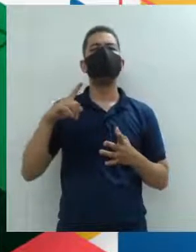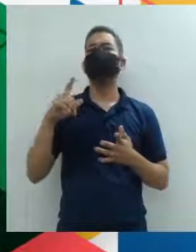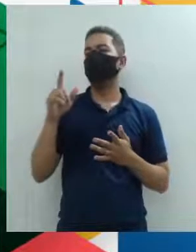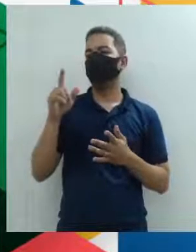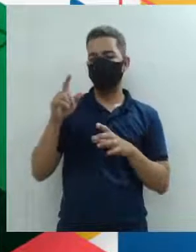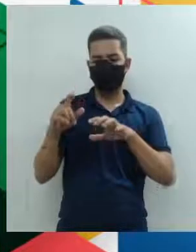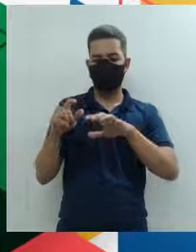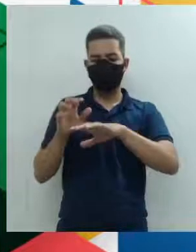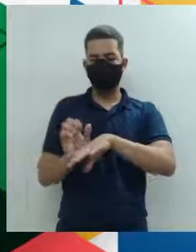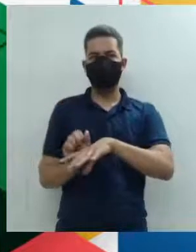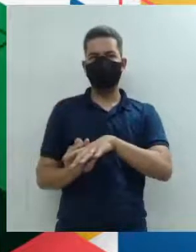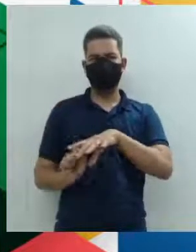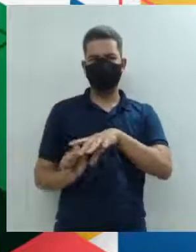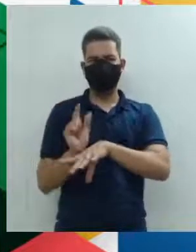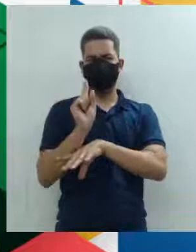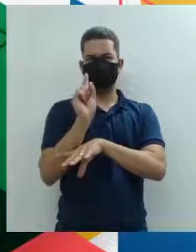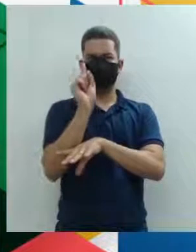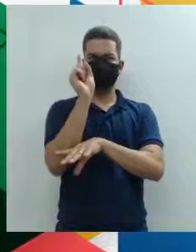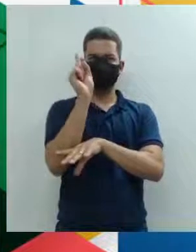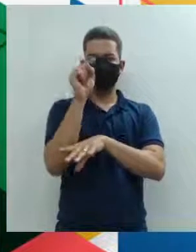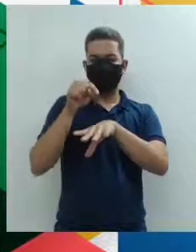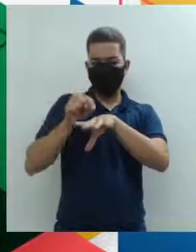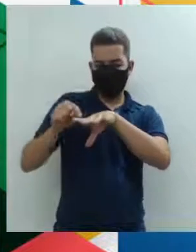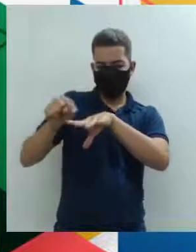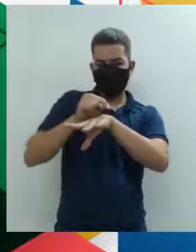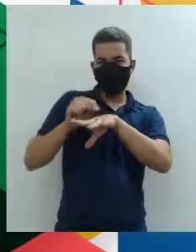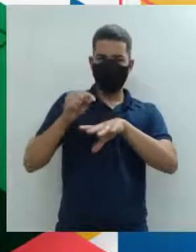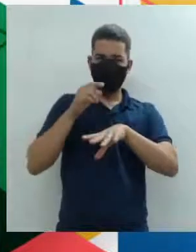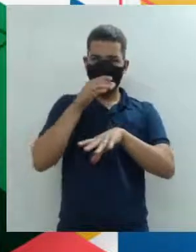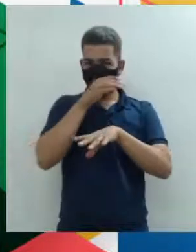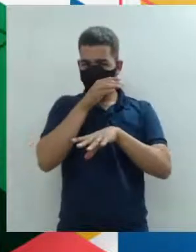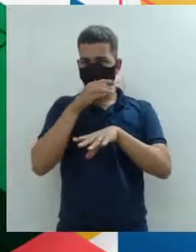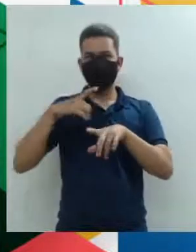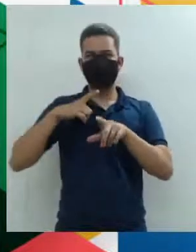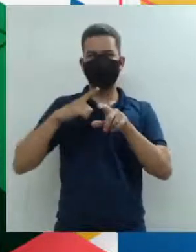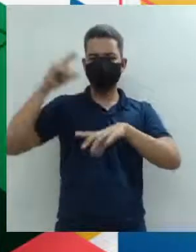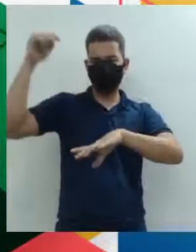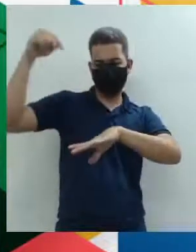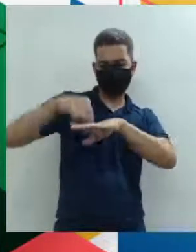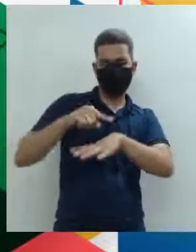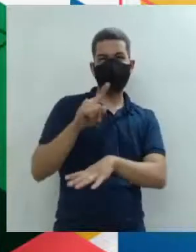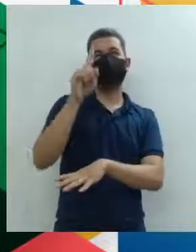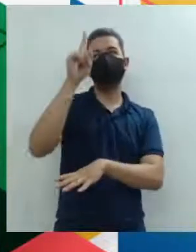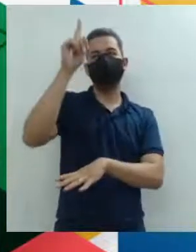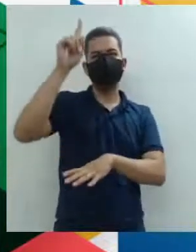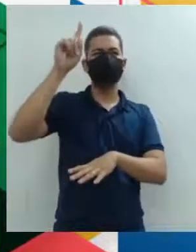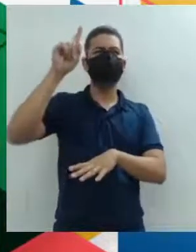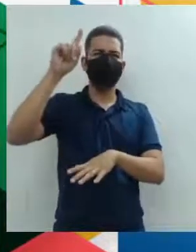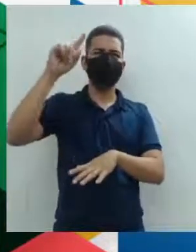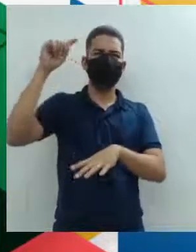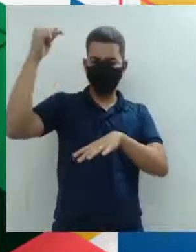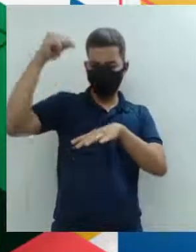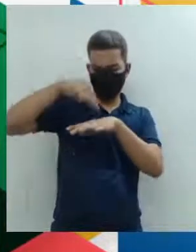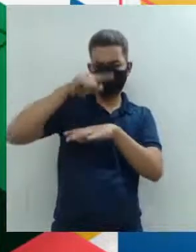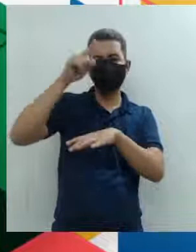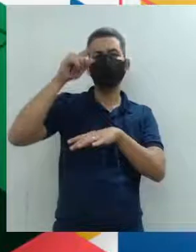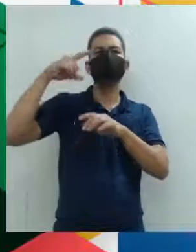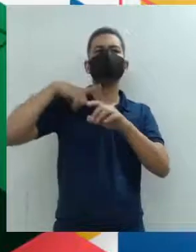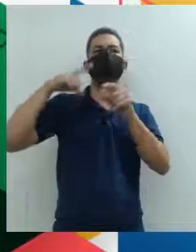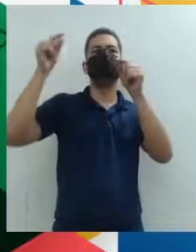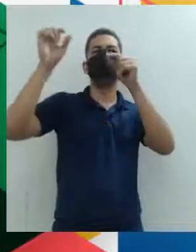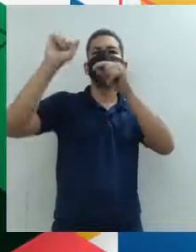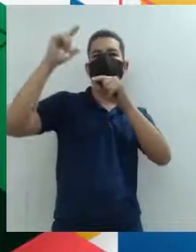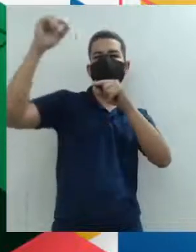determinada temperatura, né, quanto maior a temperatura, maior vai ser esse grau de radiação térmica. Mas quando os corpos estão a determinada temperatura, eles